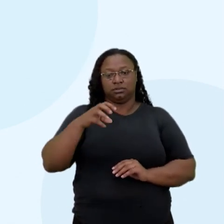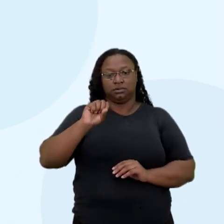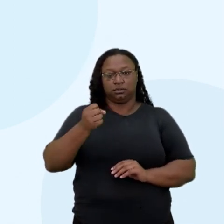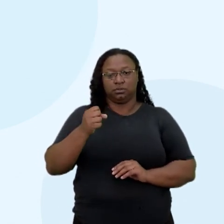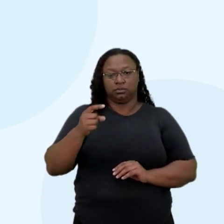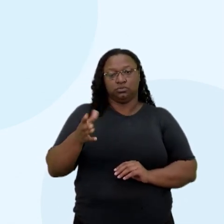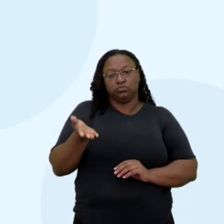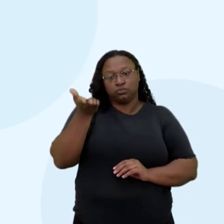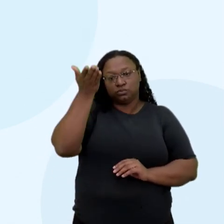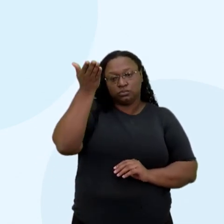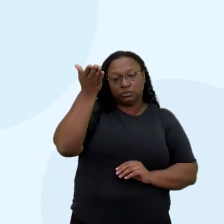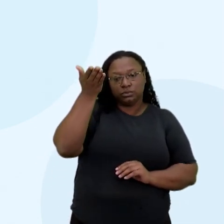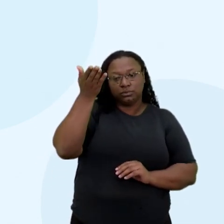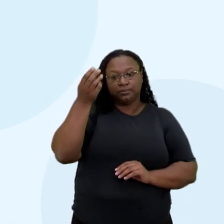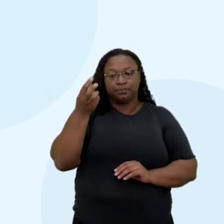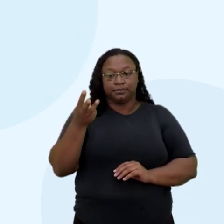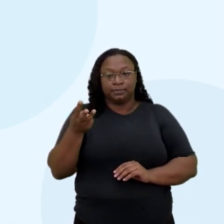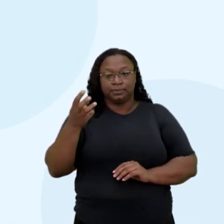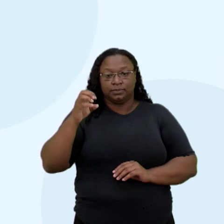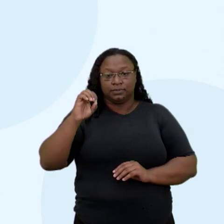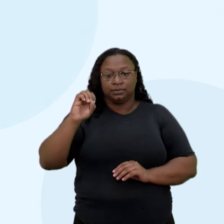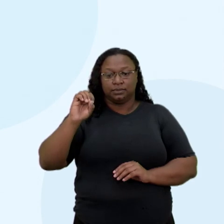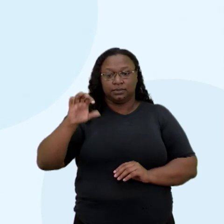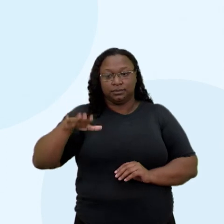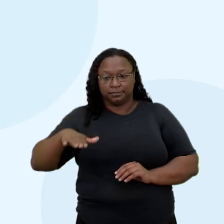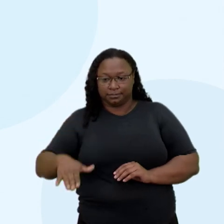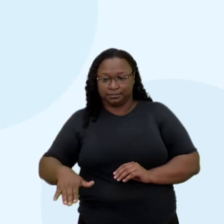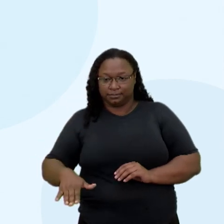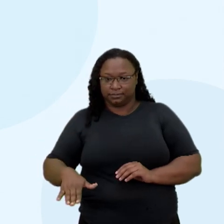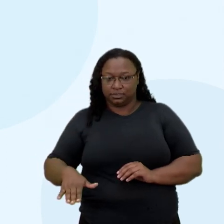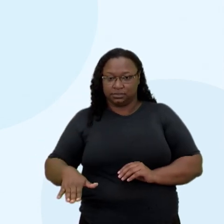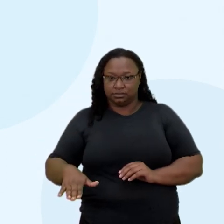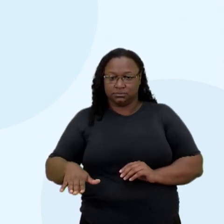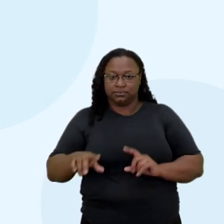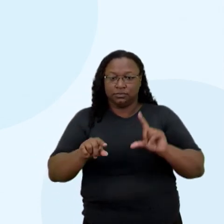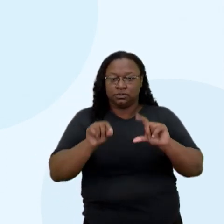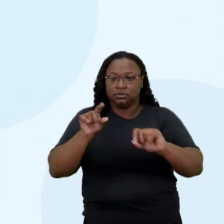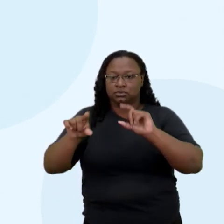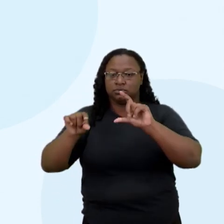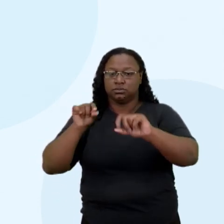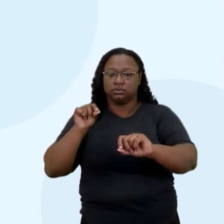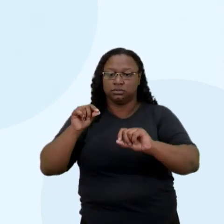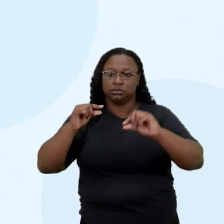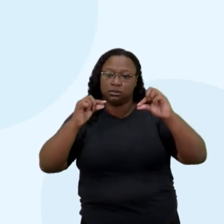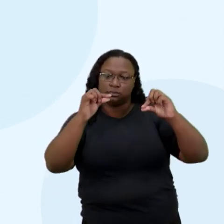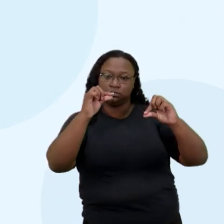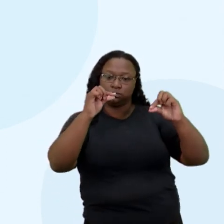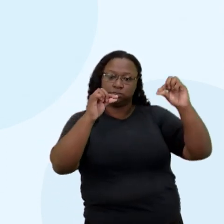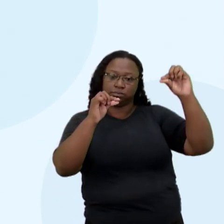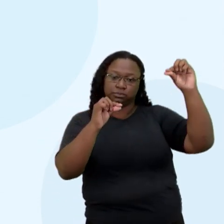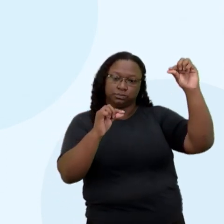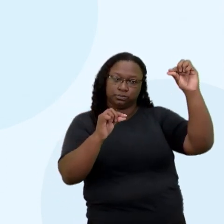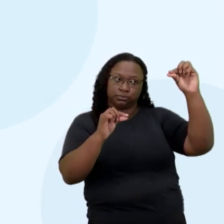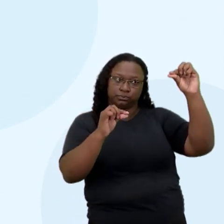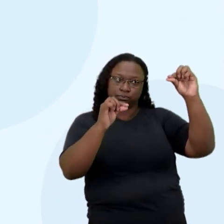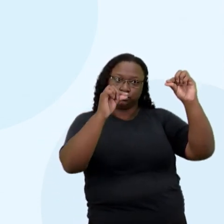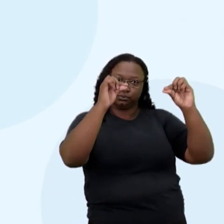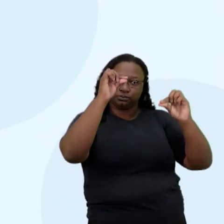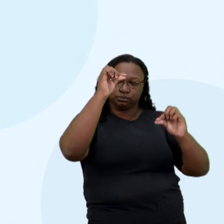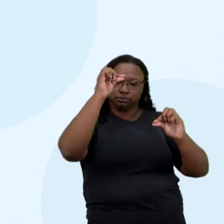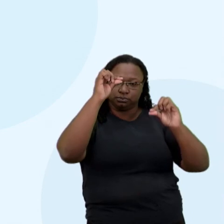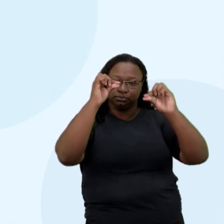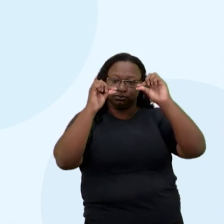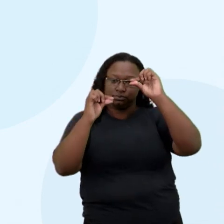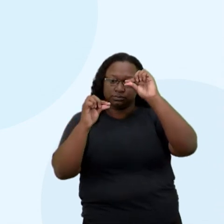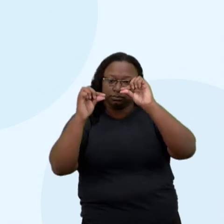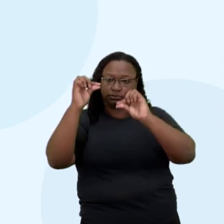mas está fora. Esses são pontos que eu escolhi para mostrar para você que estão dispersos, vamos dizer assim, estão um pouco